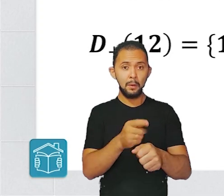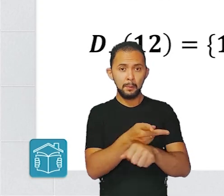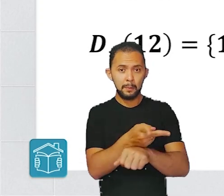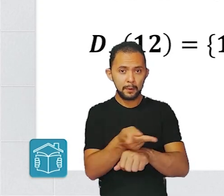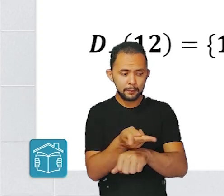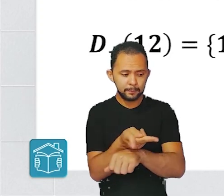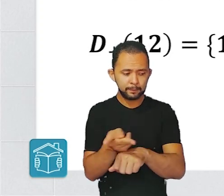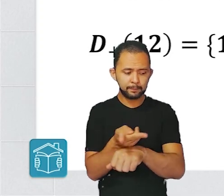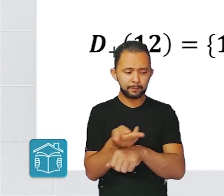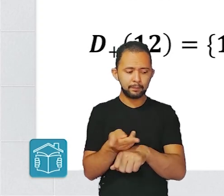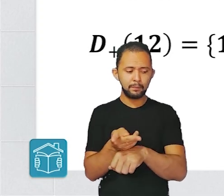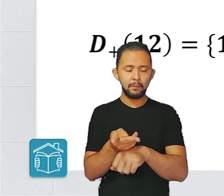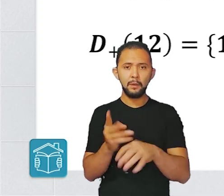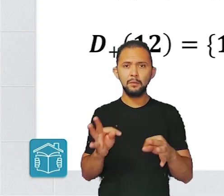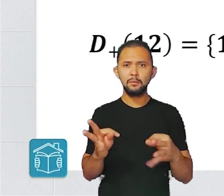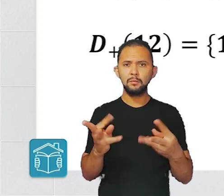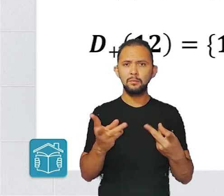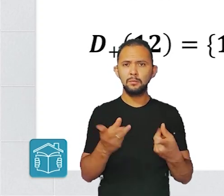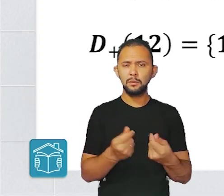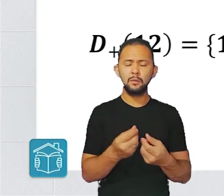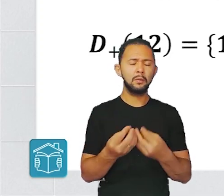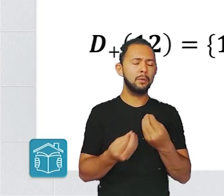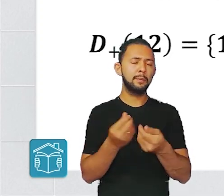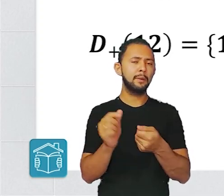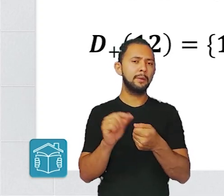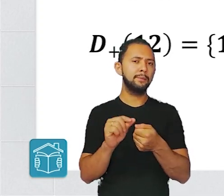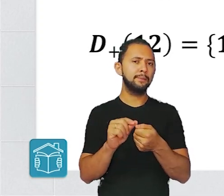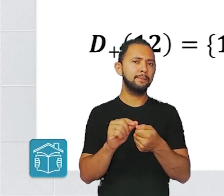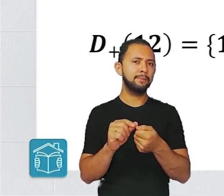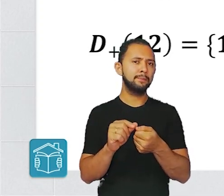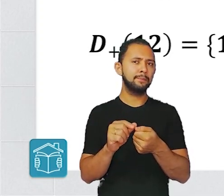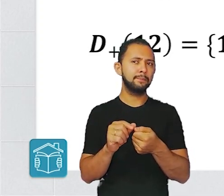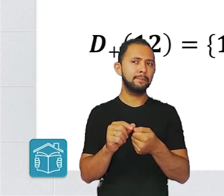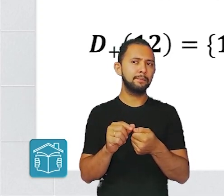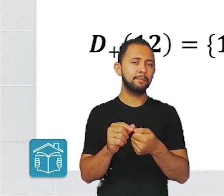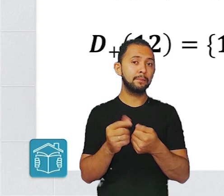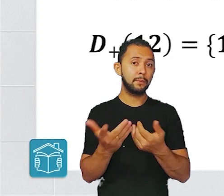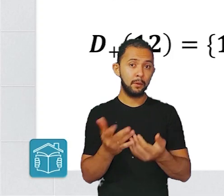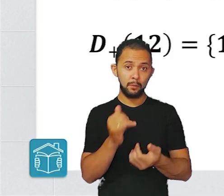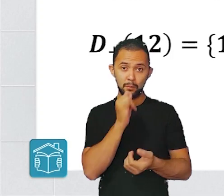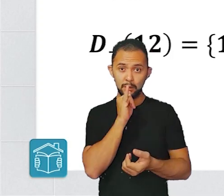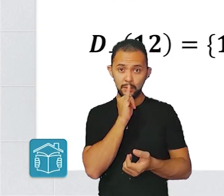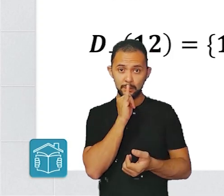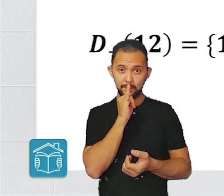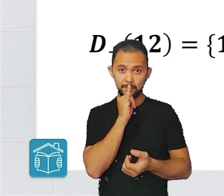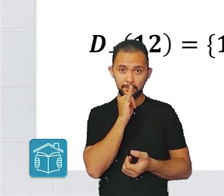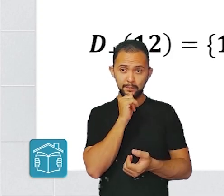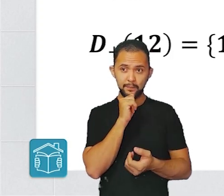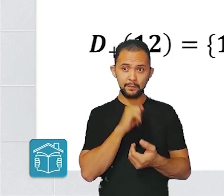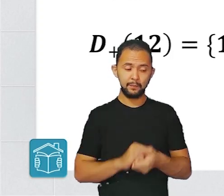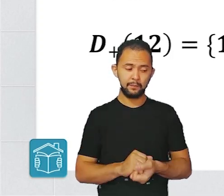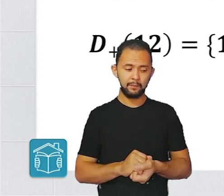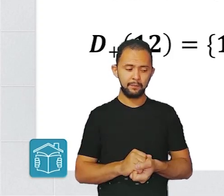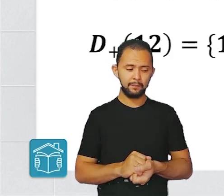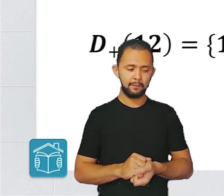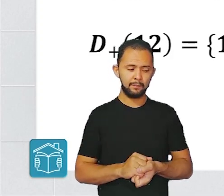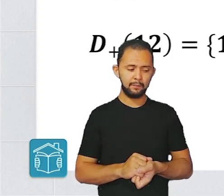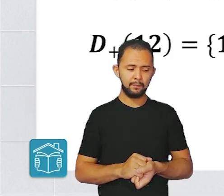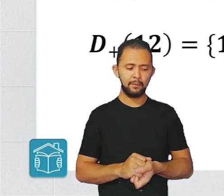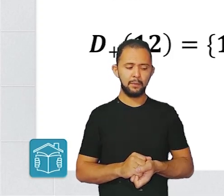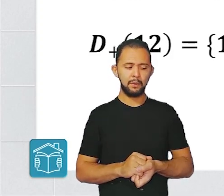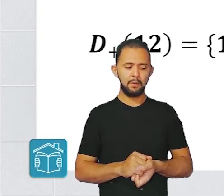todos os divisores dos números? Não, tem outra forma. Por exemplo, eu vou escrever aqui dois números para a gente calcular o MDC entre eles.